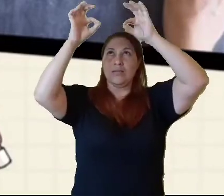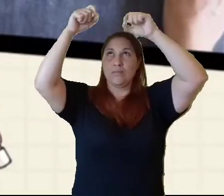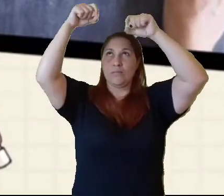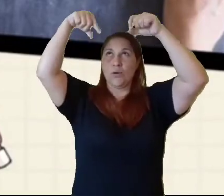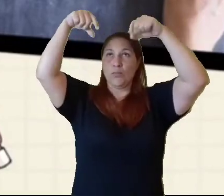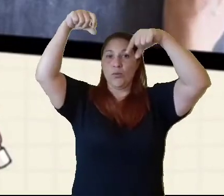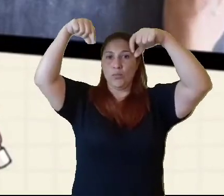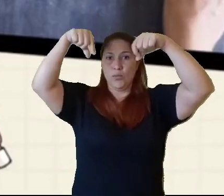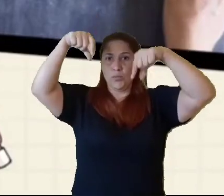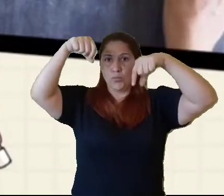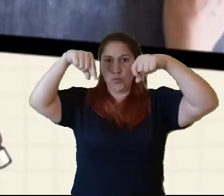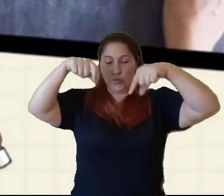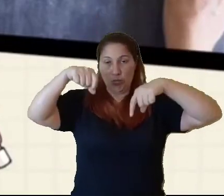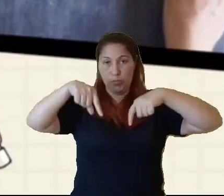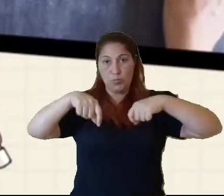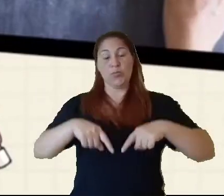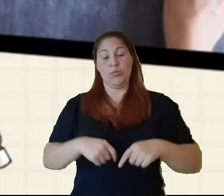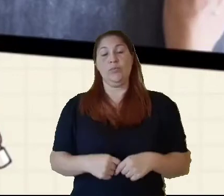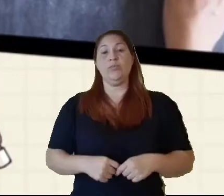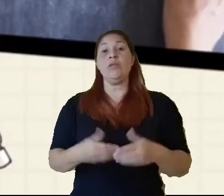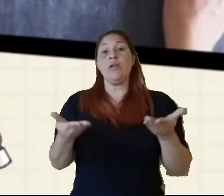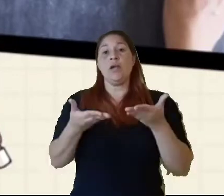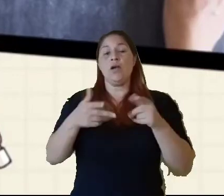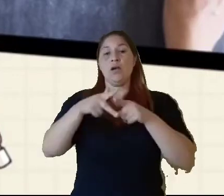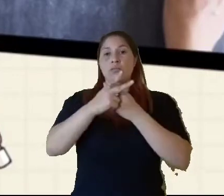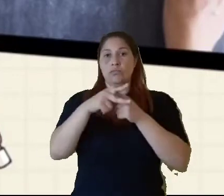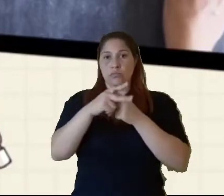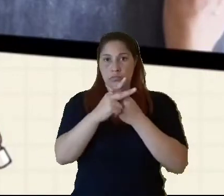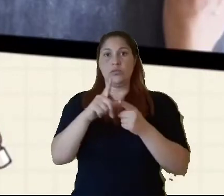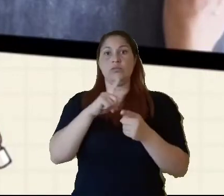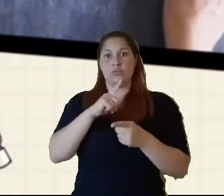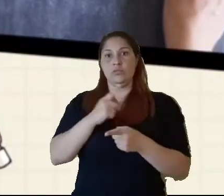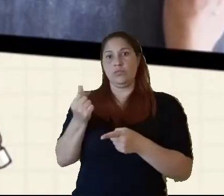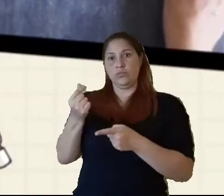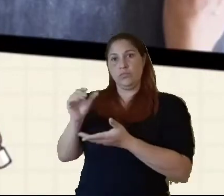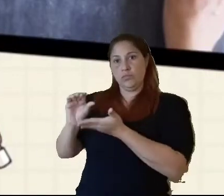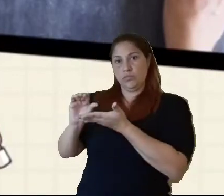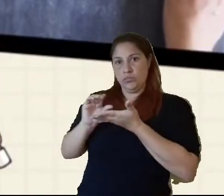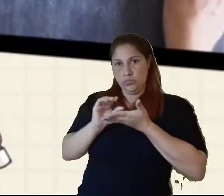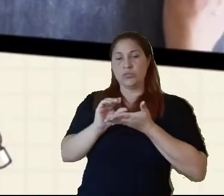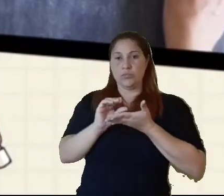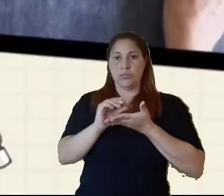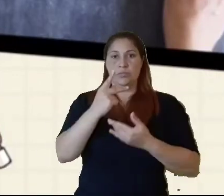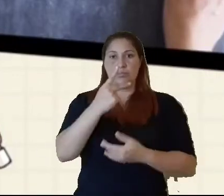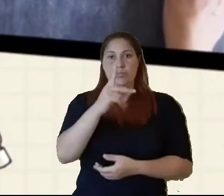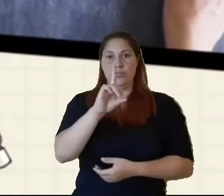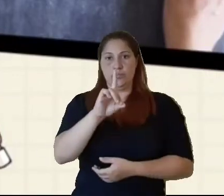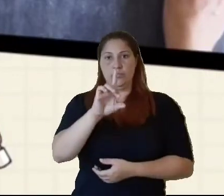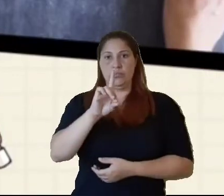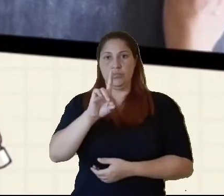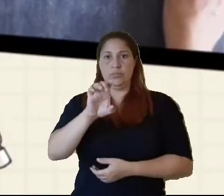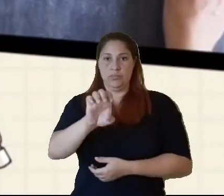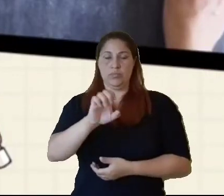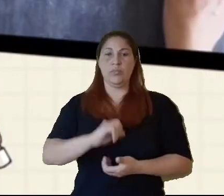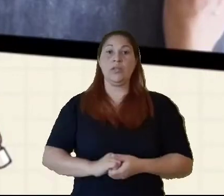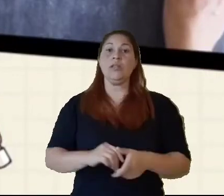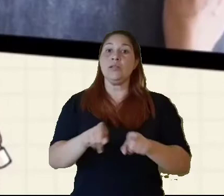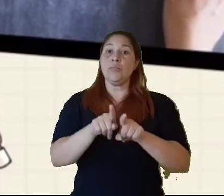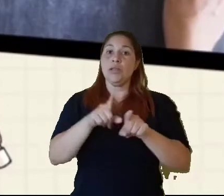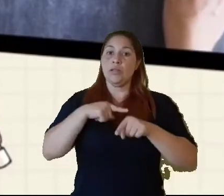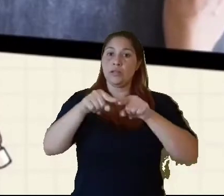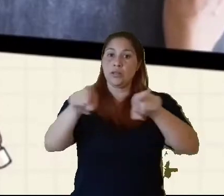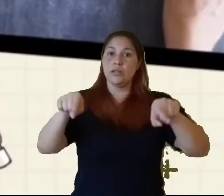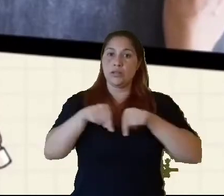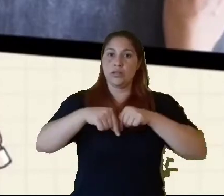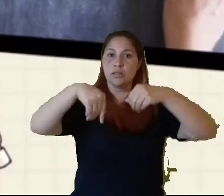agora reformada. Nós adquirimos com a verba que veio do PDDE. Tapete sanitizante, totens